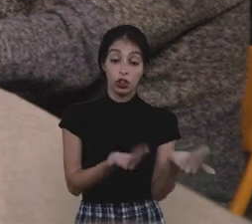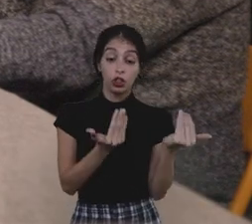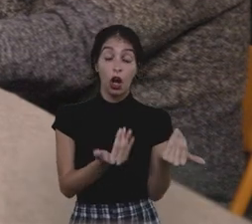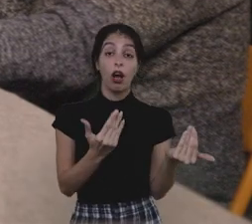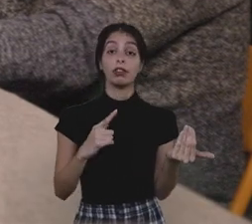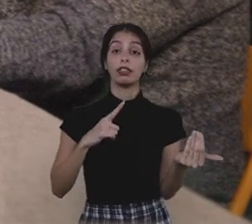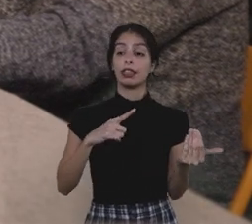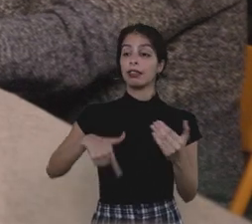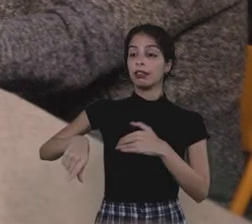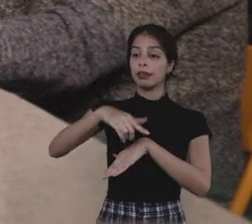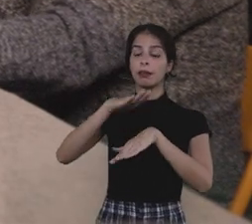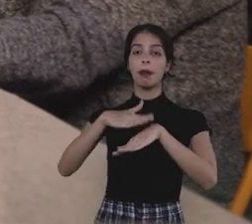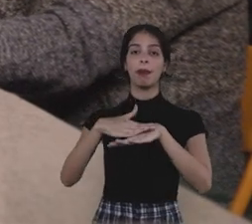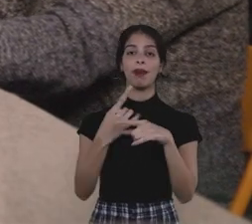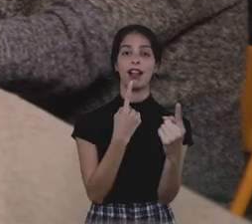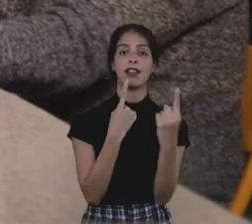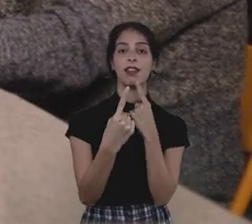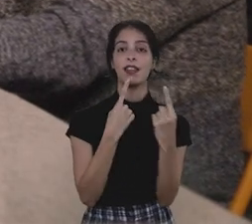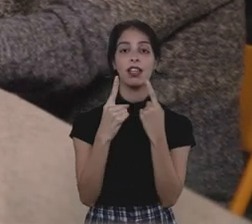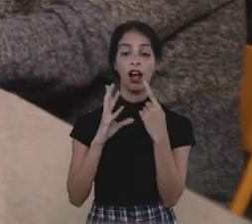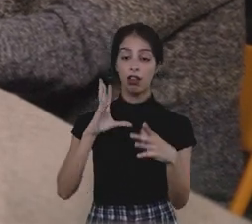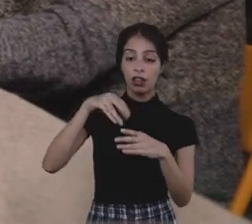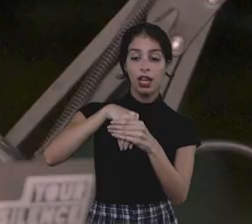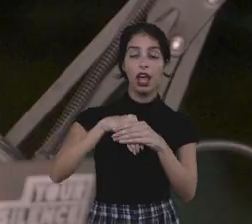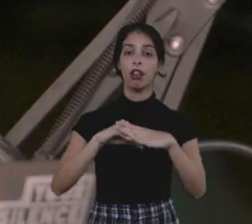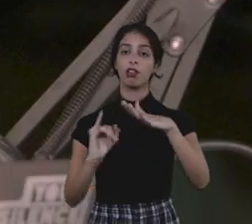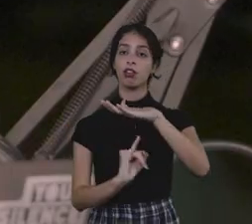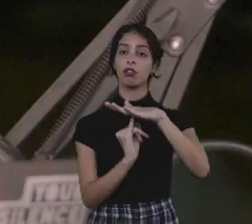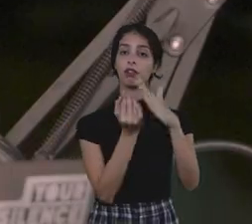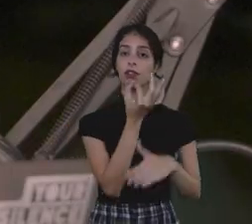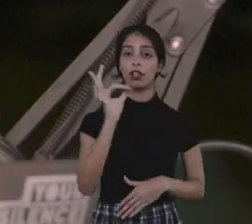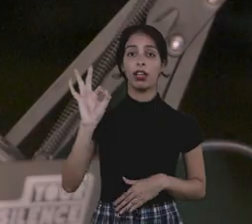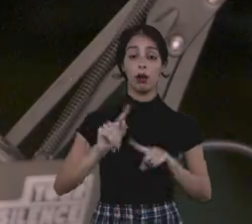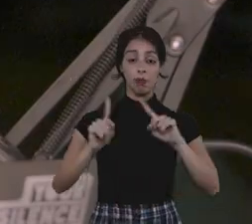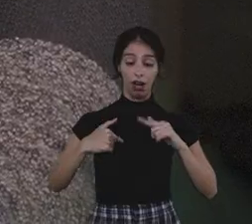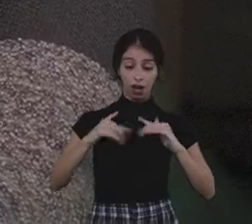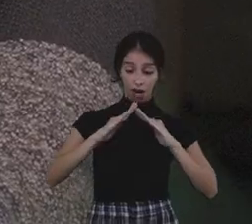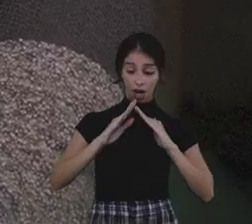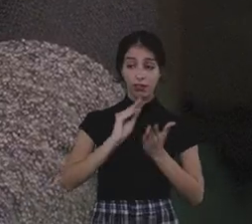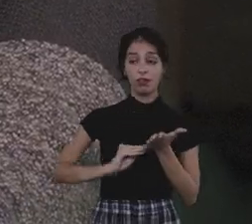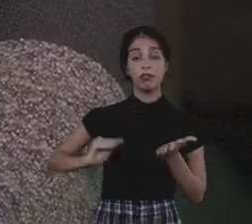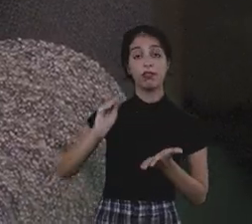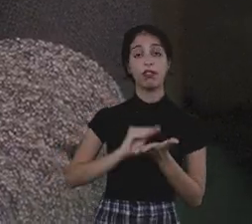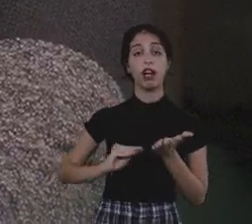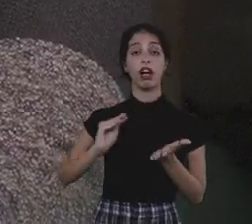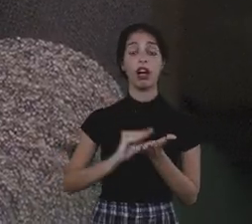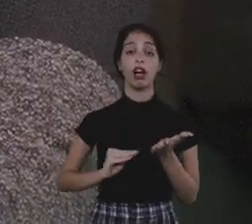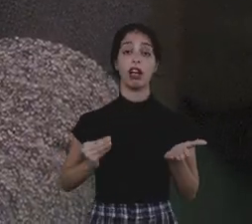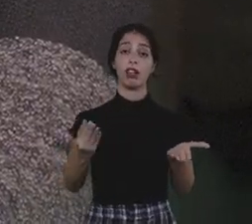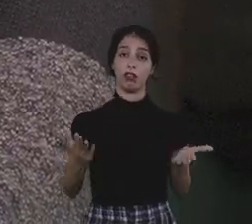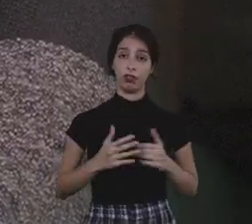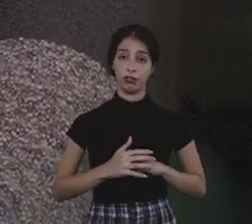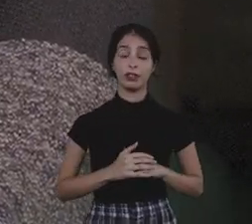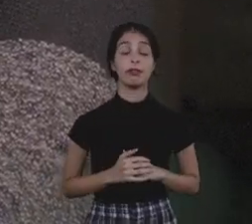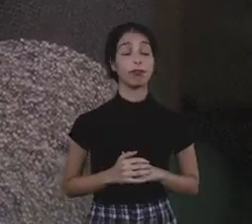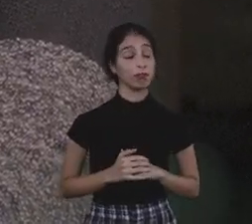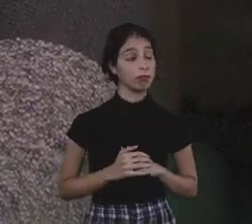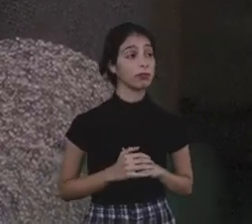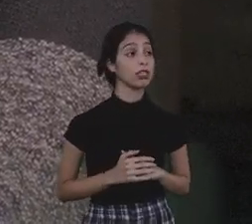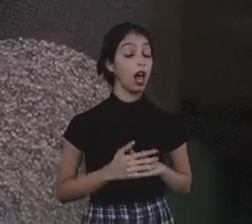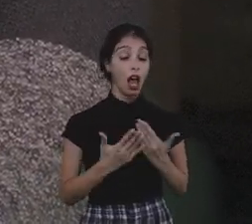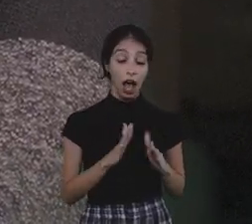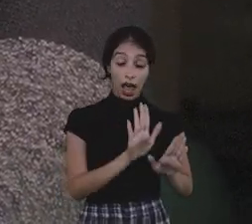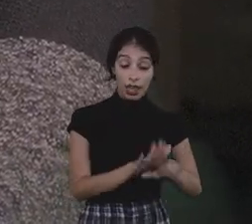diálogo muito maior do que dentro de casa uhum pra possibilidade deles terem livre pensamento para